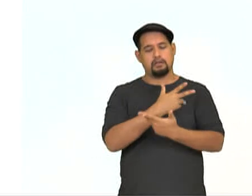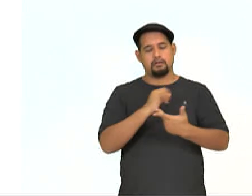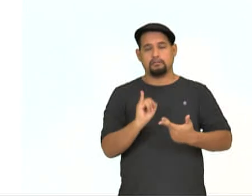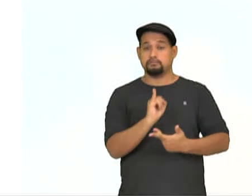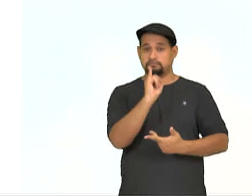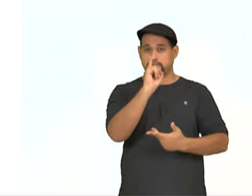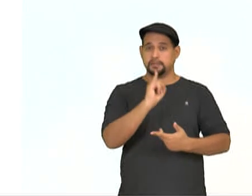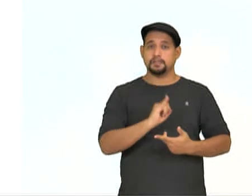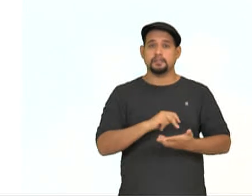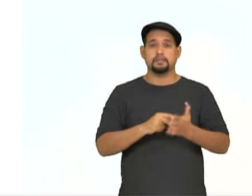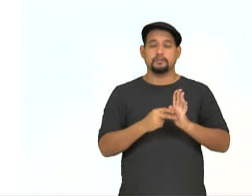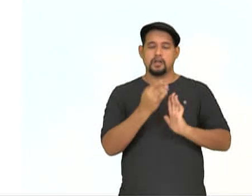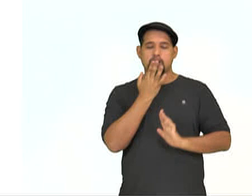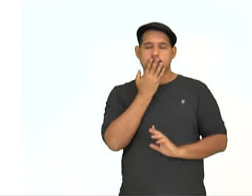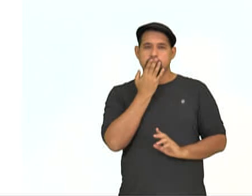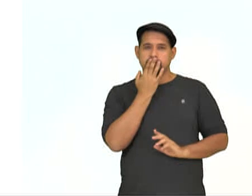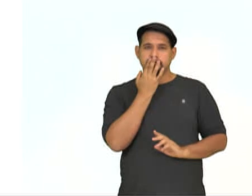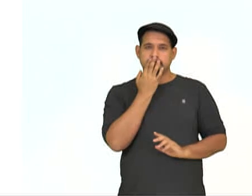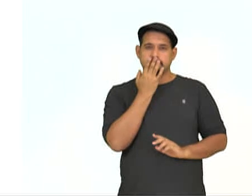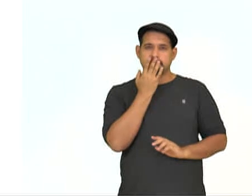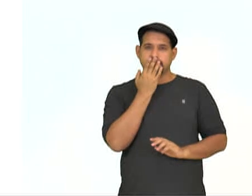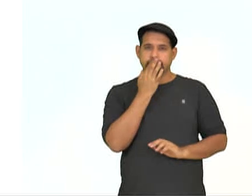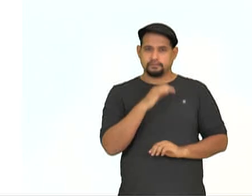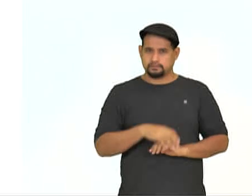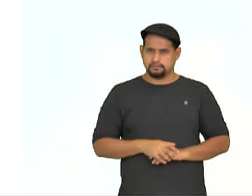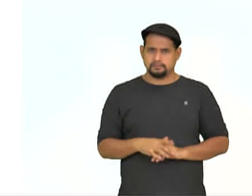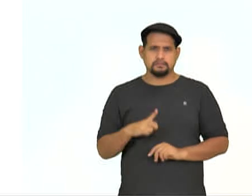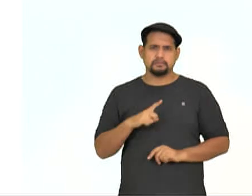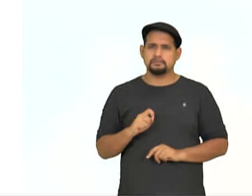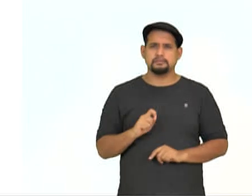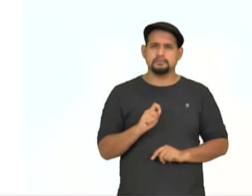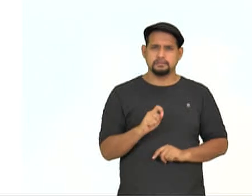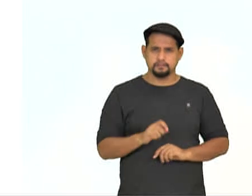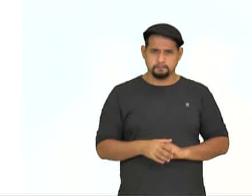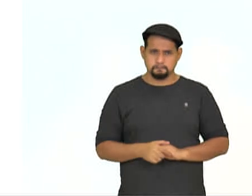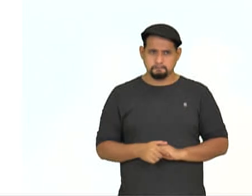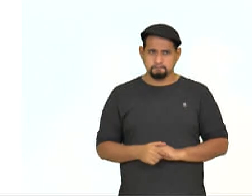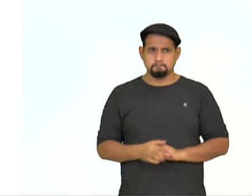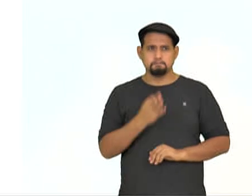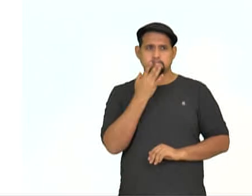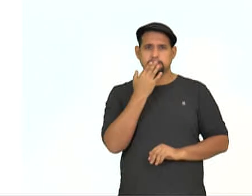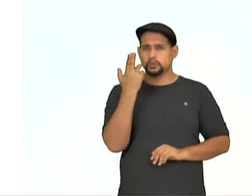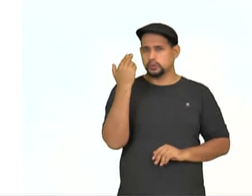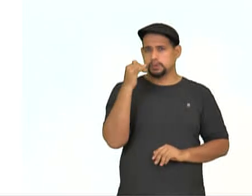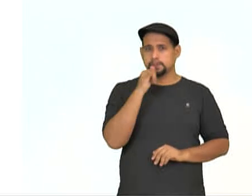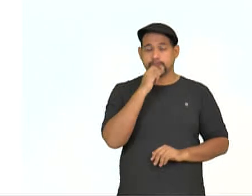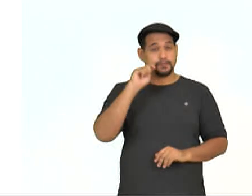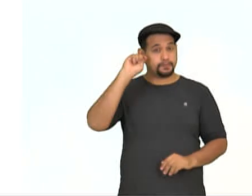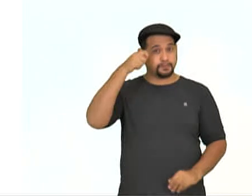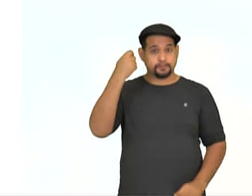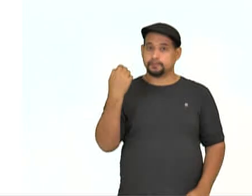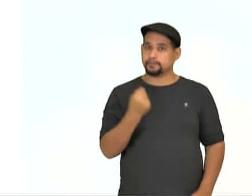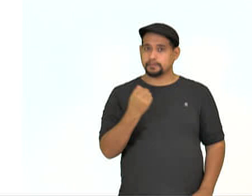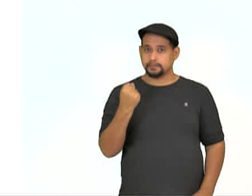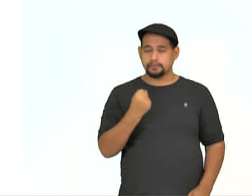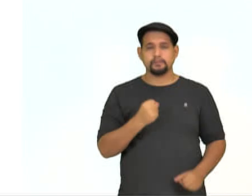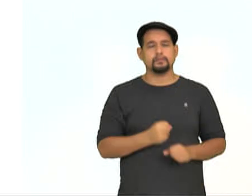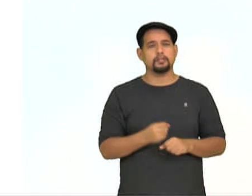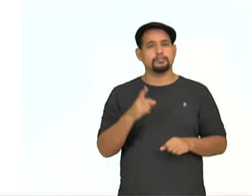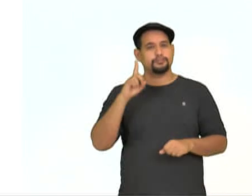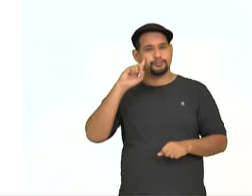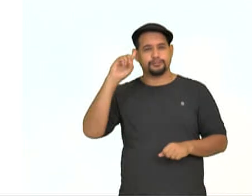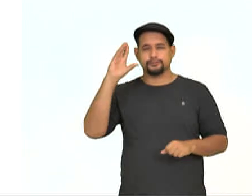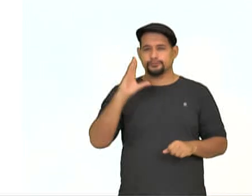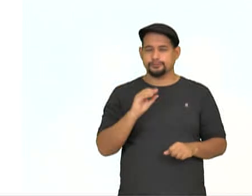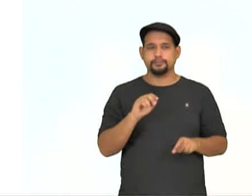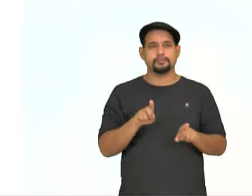importante também na área da cor. Nós tínhamos a cor normal, o preto, branco, dia e noite, nós tínhamos o vermelho, que era